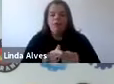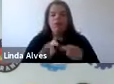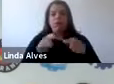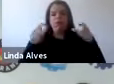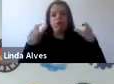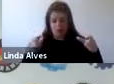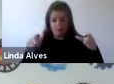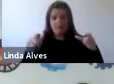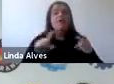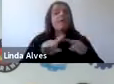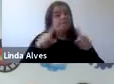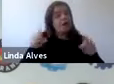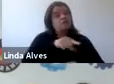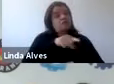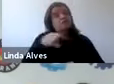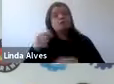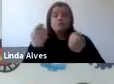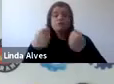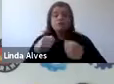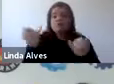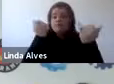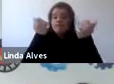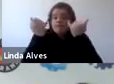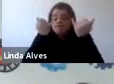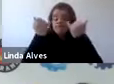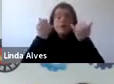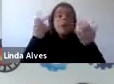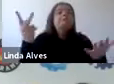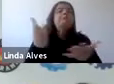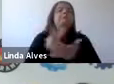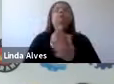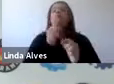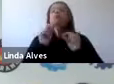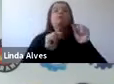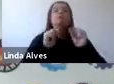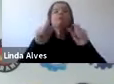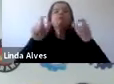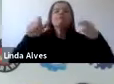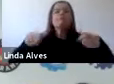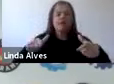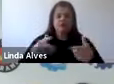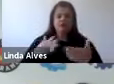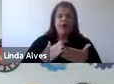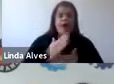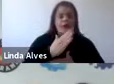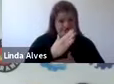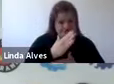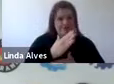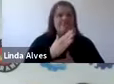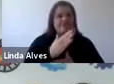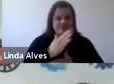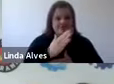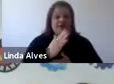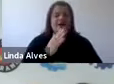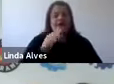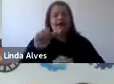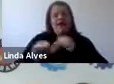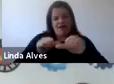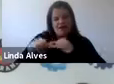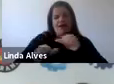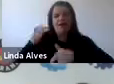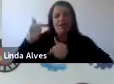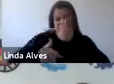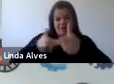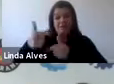trata, né? Porque está acontecendo. Foi aprovado desde que foi aprovada a reforma trabalhista em 2017. Vocês